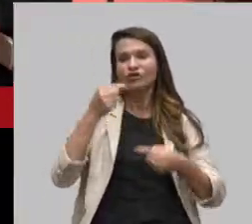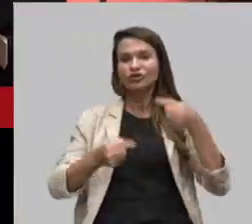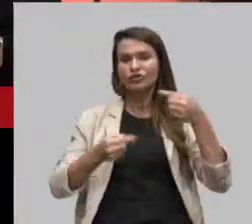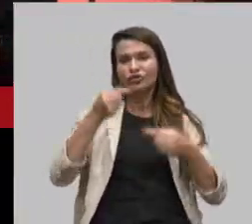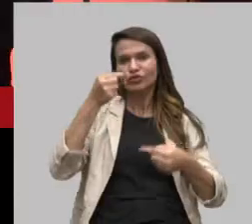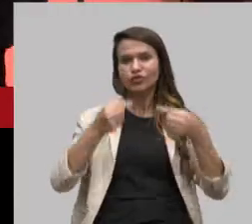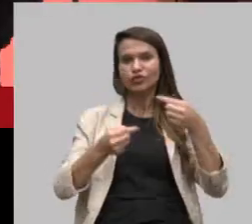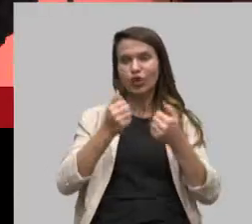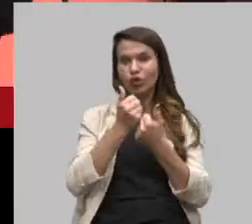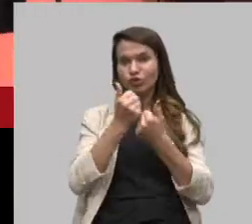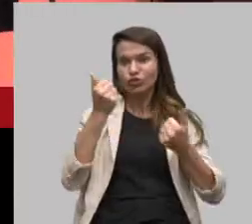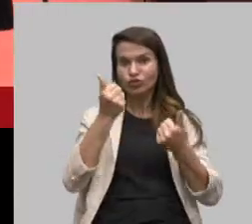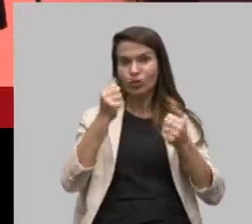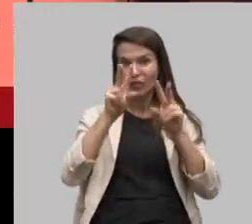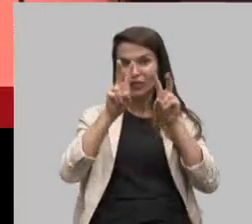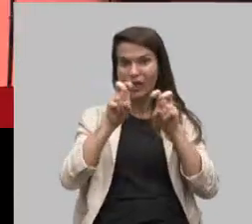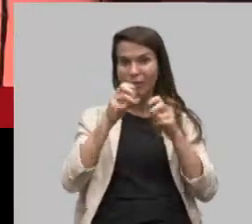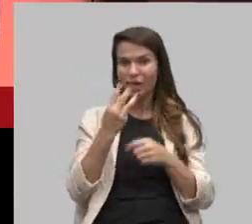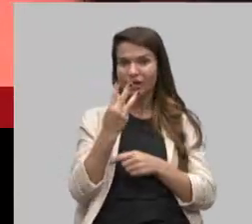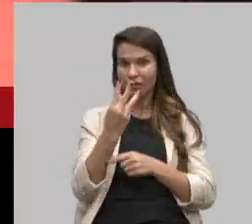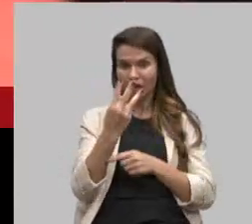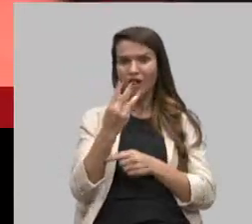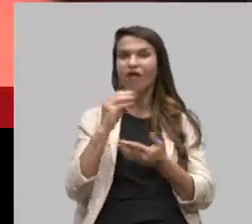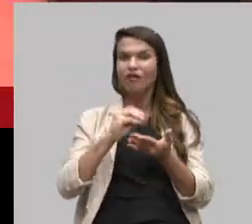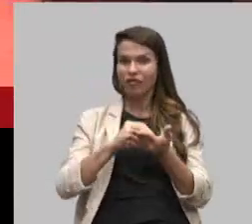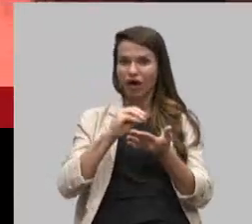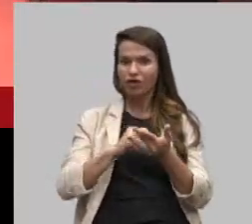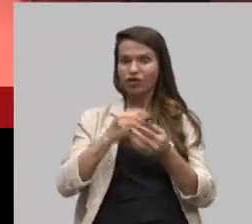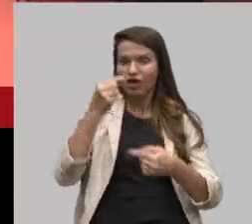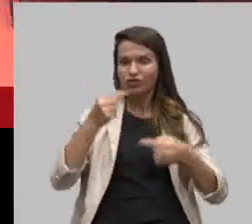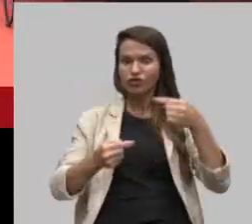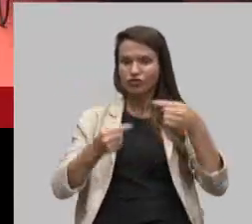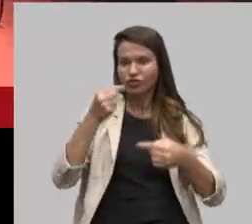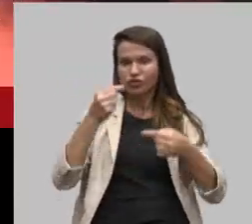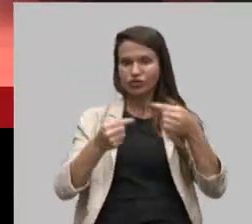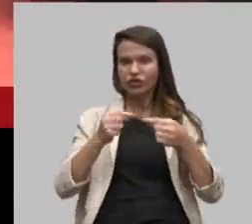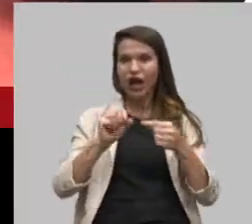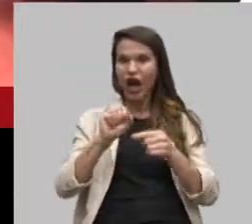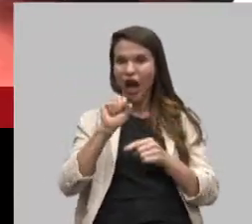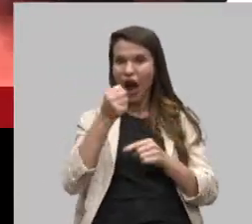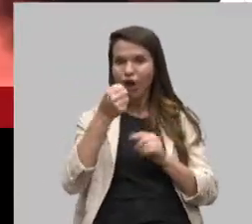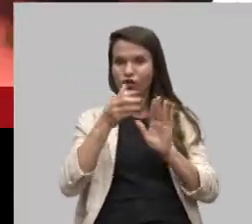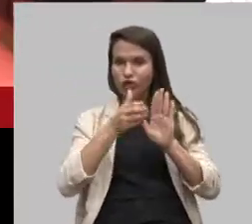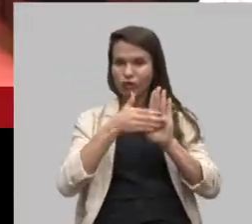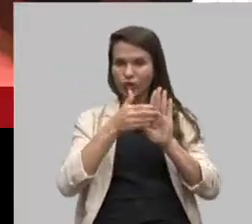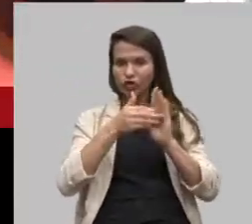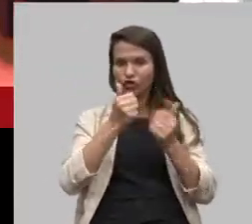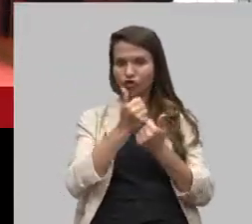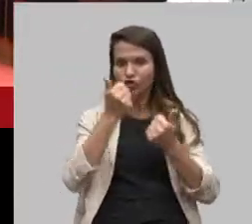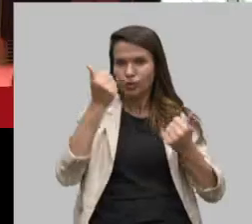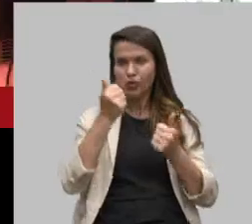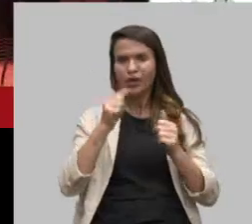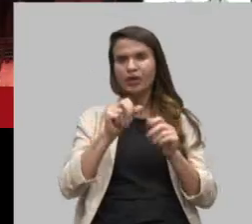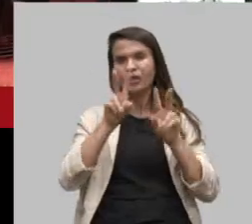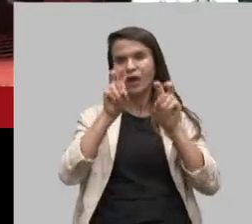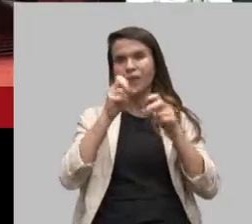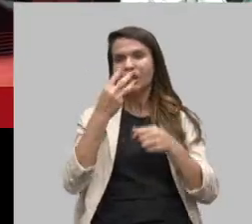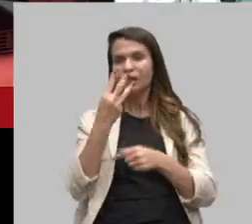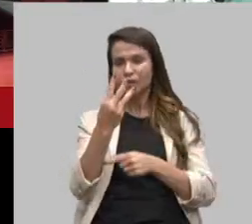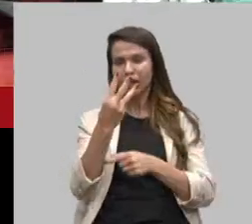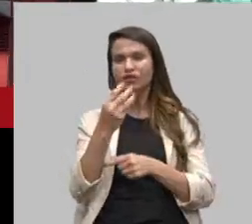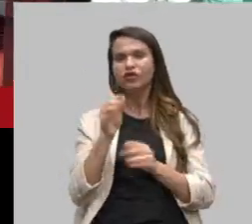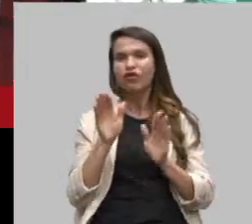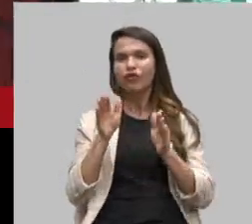subtema TRS falta discutir na verdade as oito propostas do subtema 3 que trata do